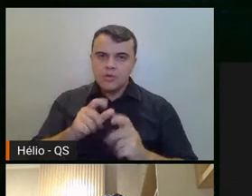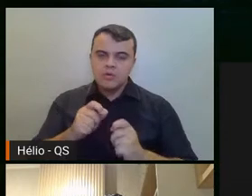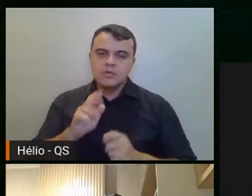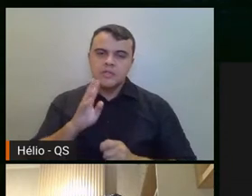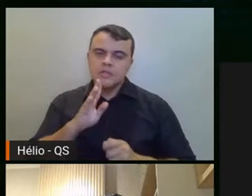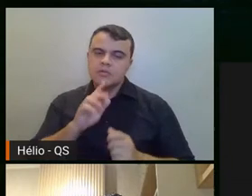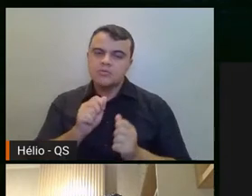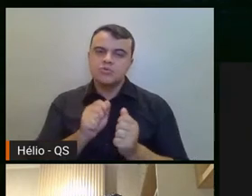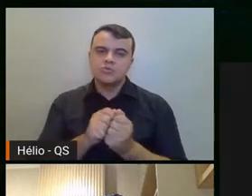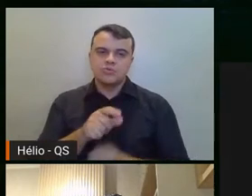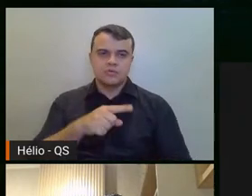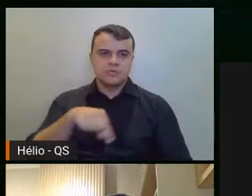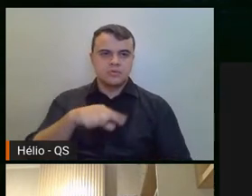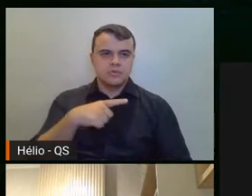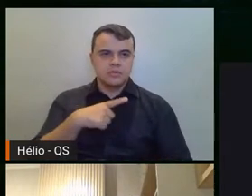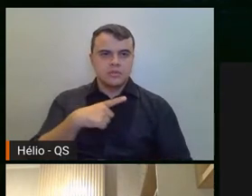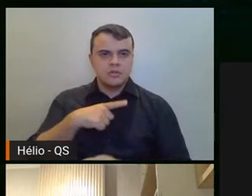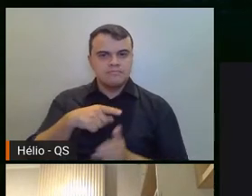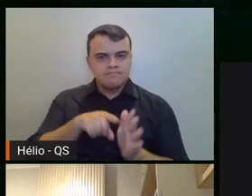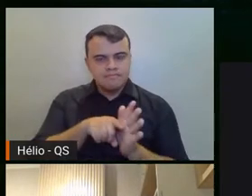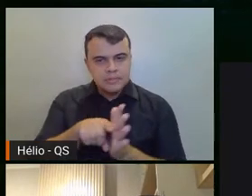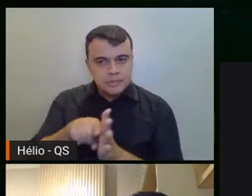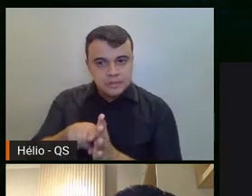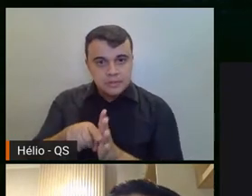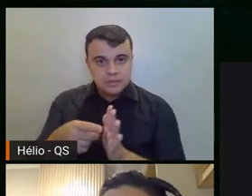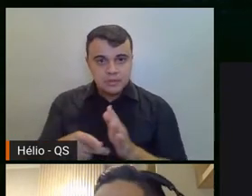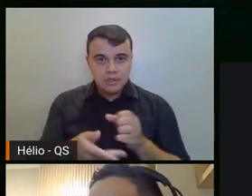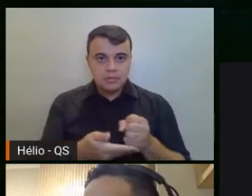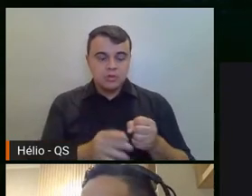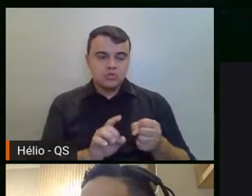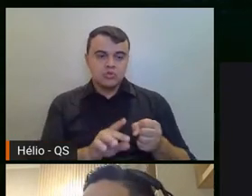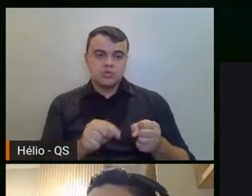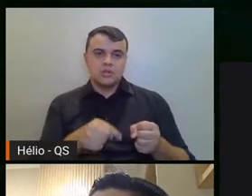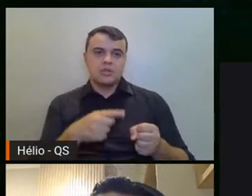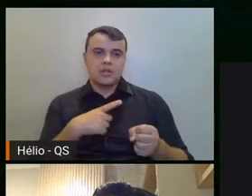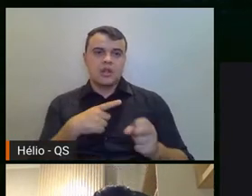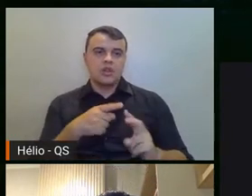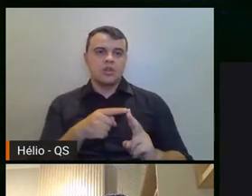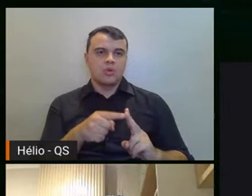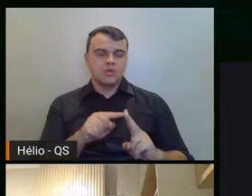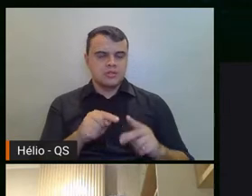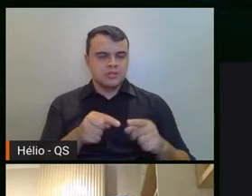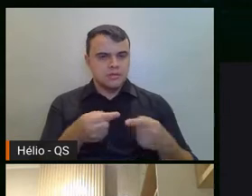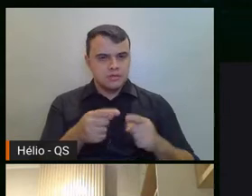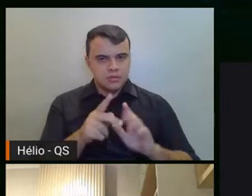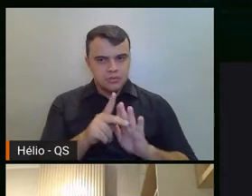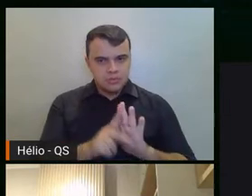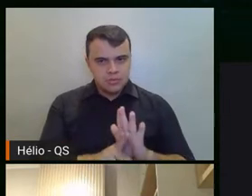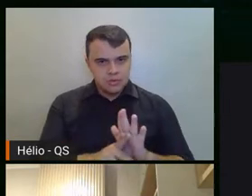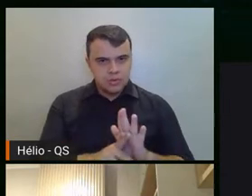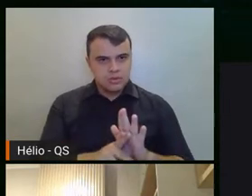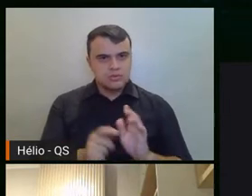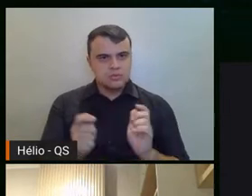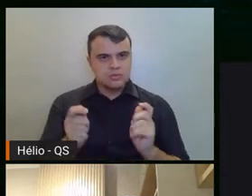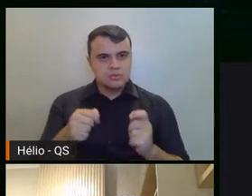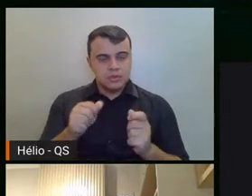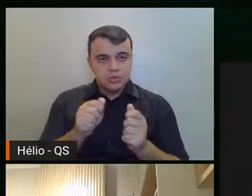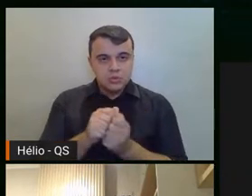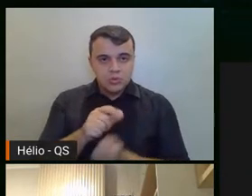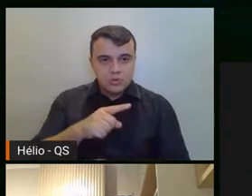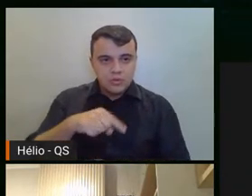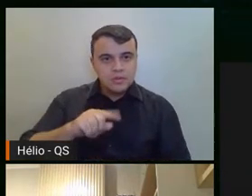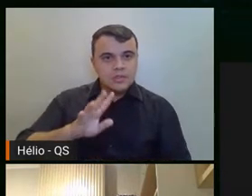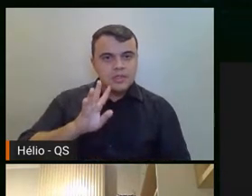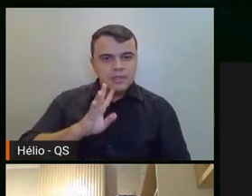interessantes para vocês irem explorando Então nesse módulo somente Vocês já vão ter dois desafios de projeto para o portfólio de vocês então